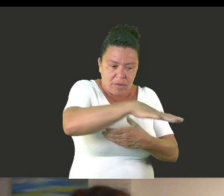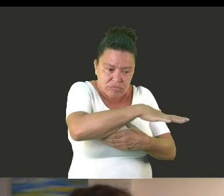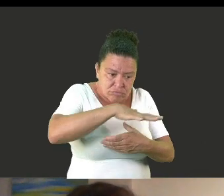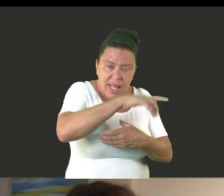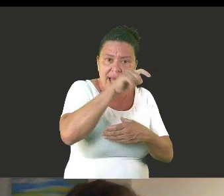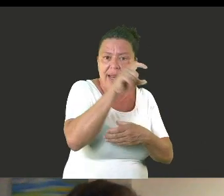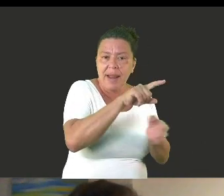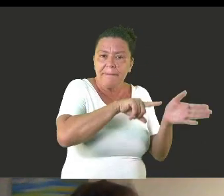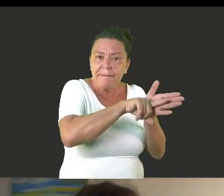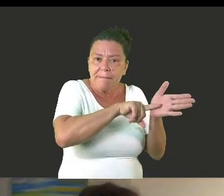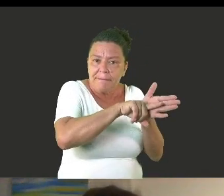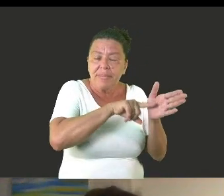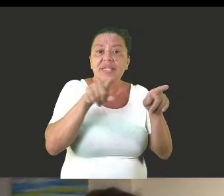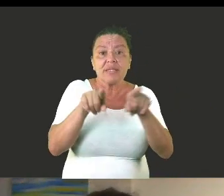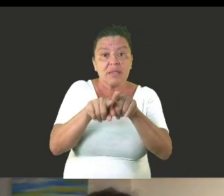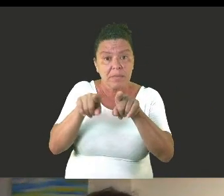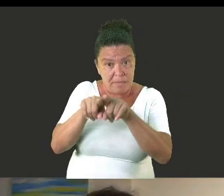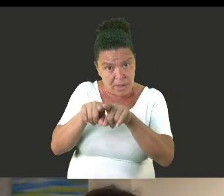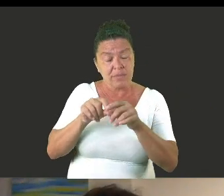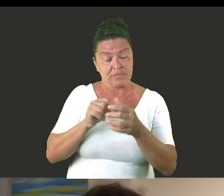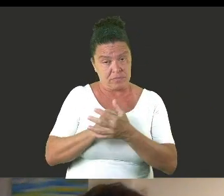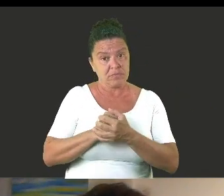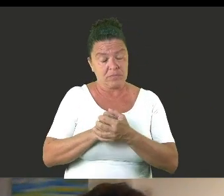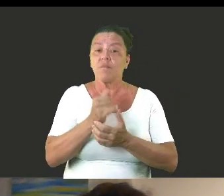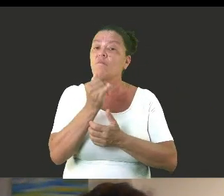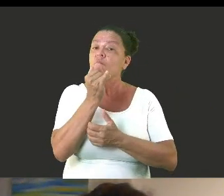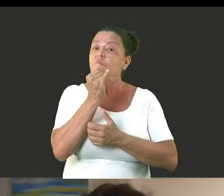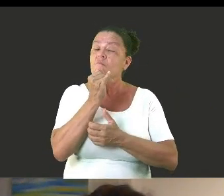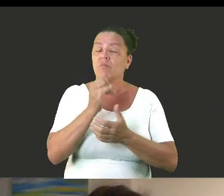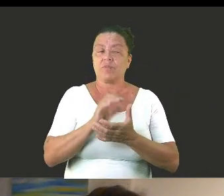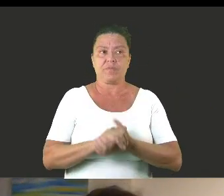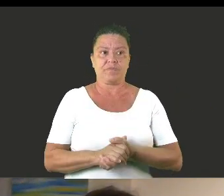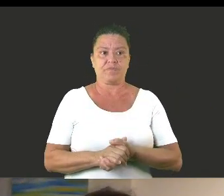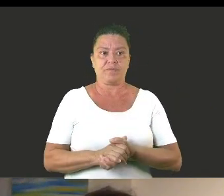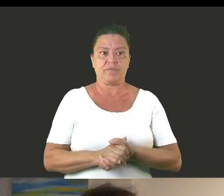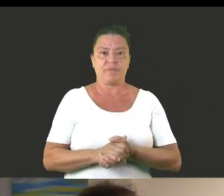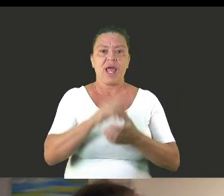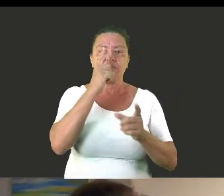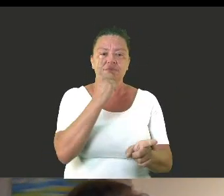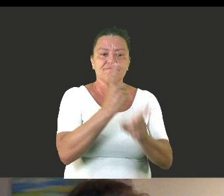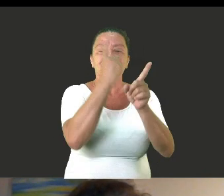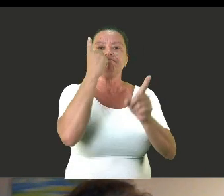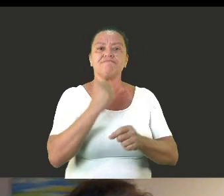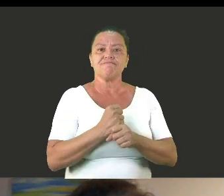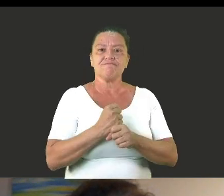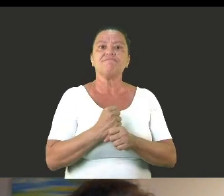As pesquisas também chegaram, por exemplo, à identificação